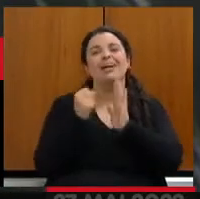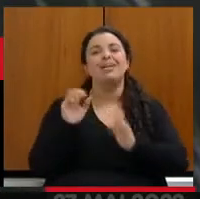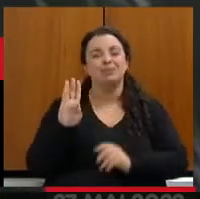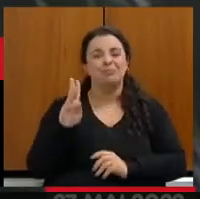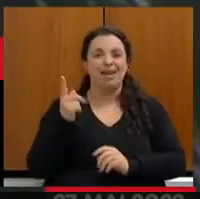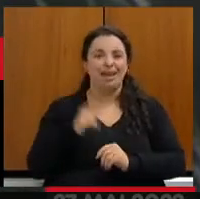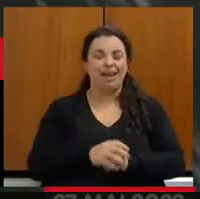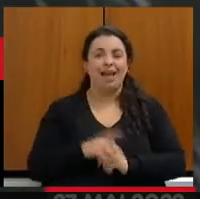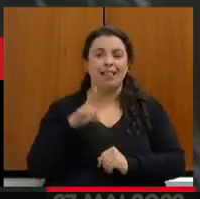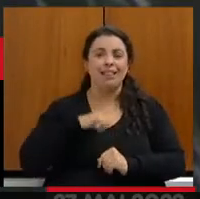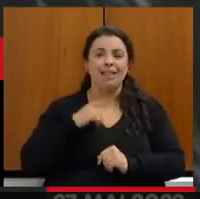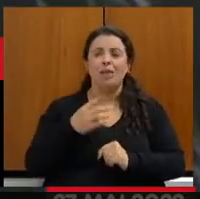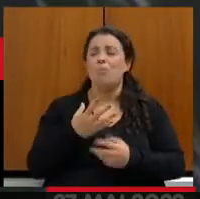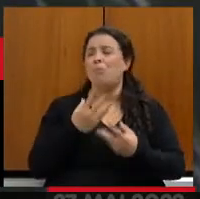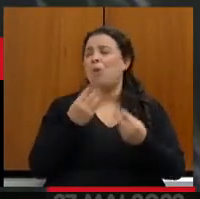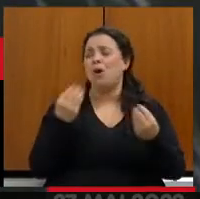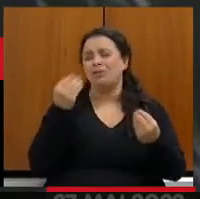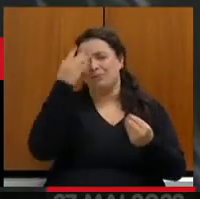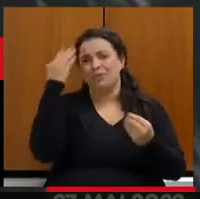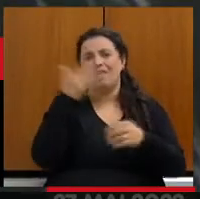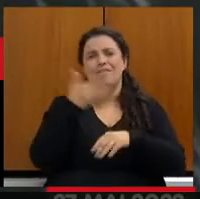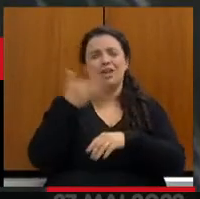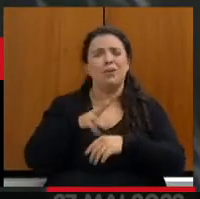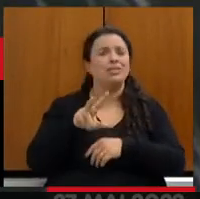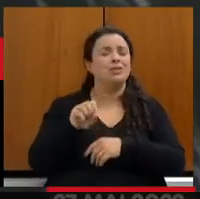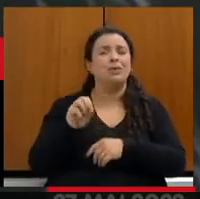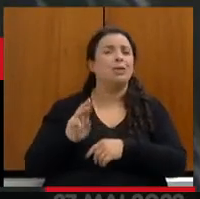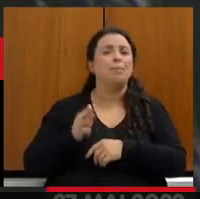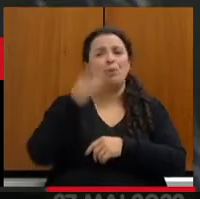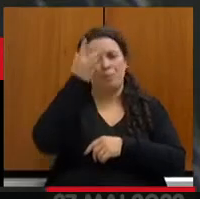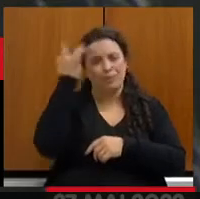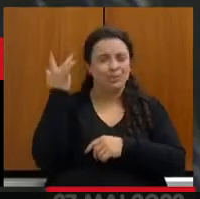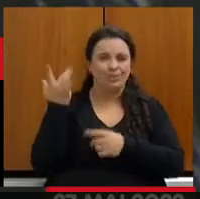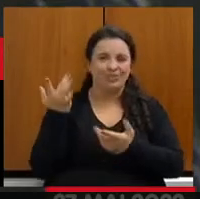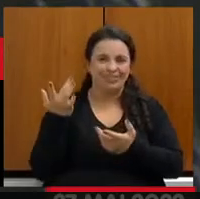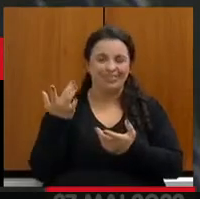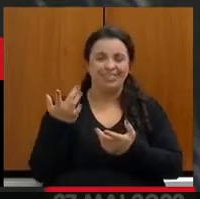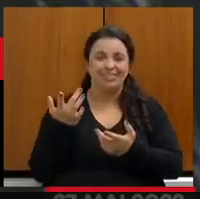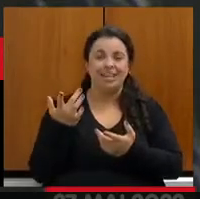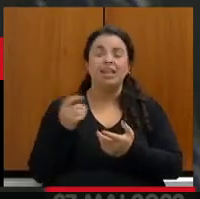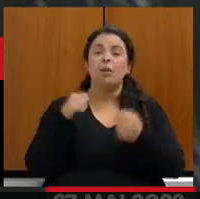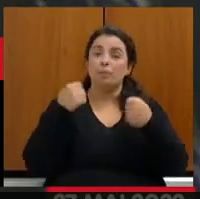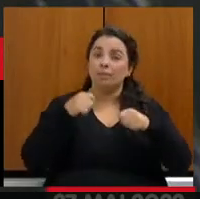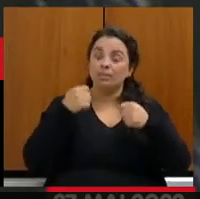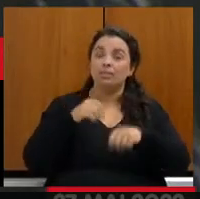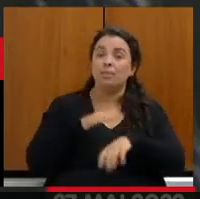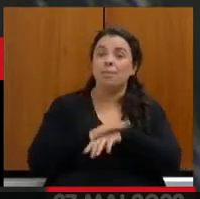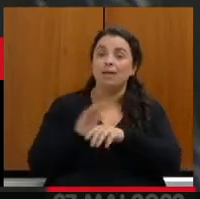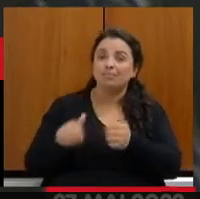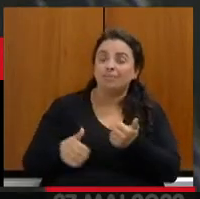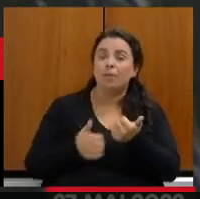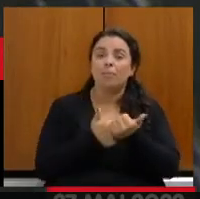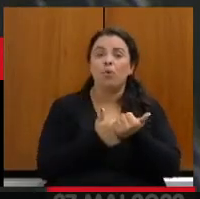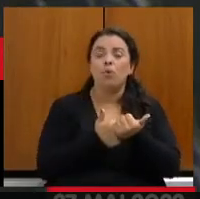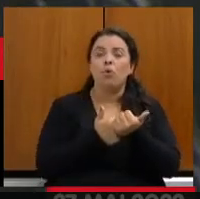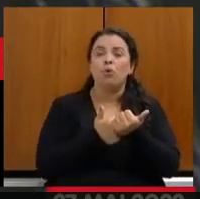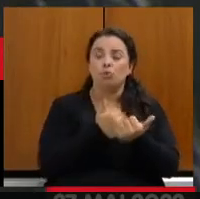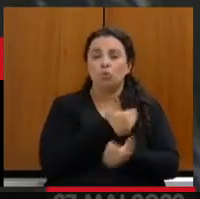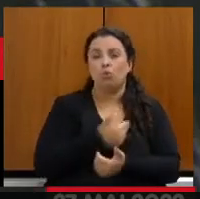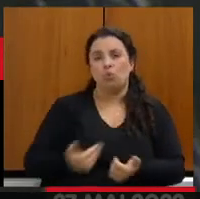Precisamos de uma parceria forte das autoridades governamentais na parte de Publicidade semanal